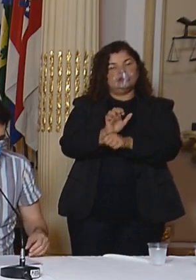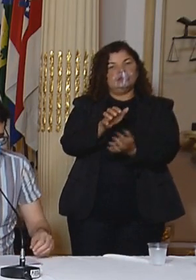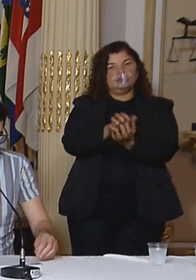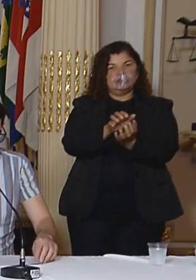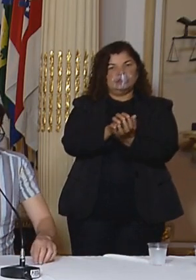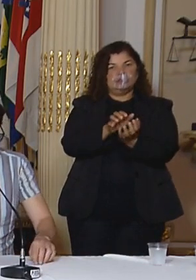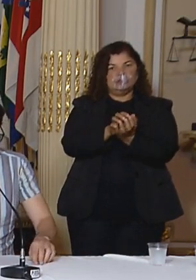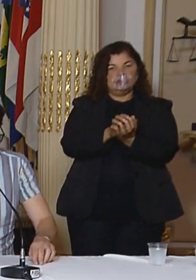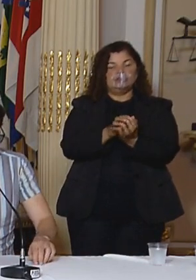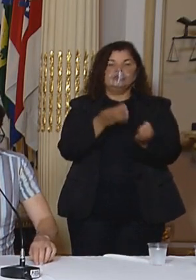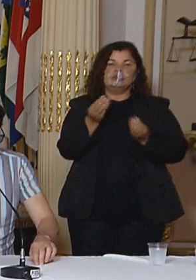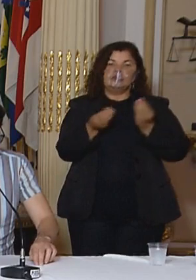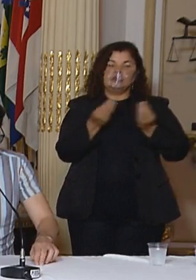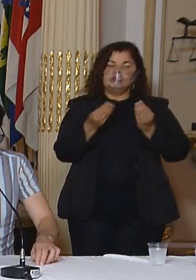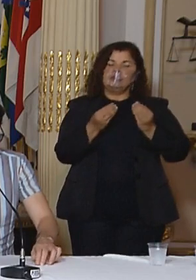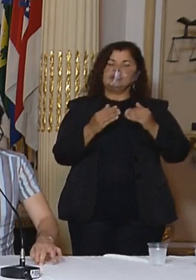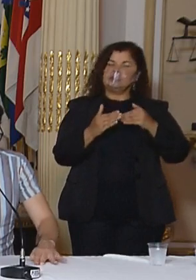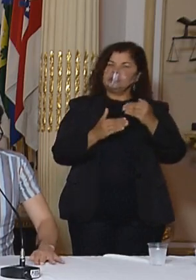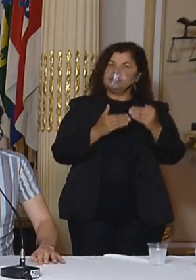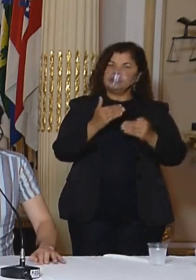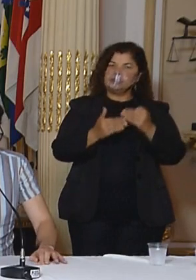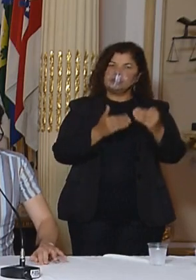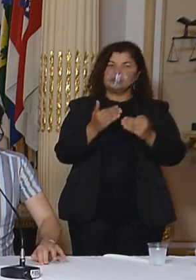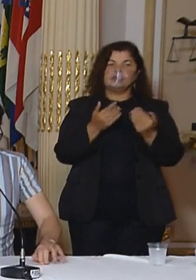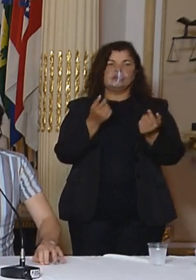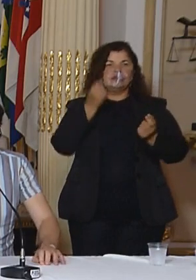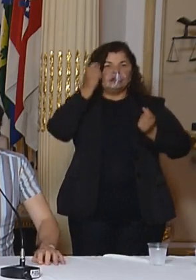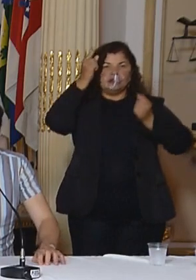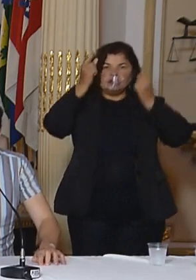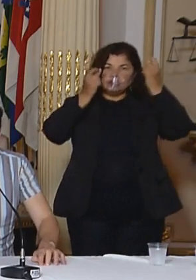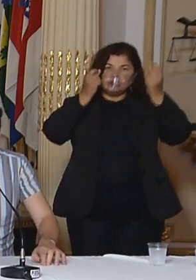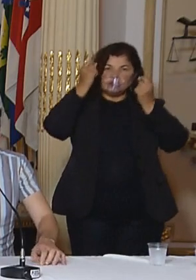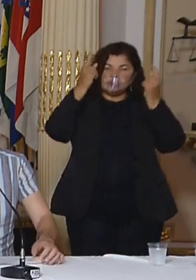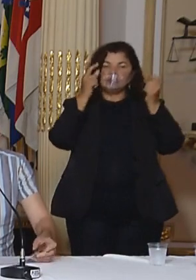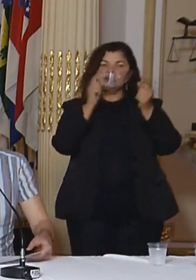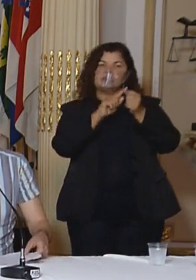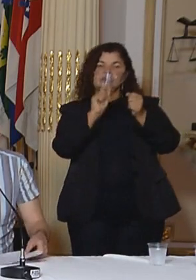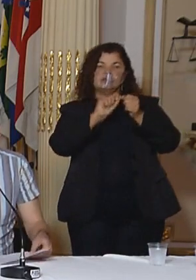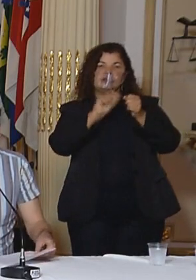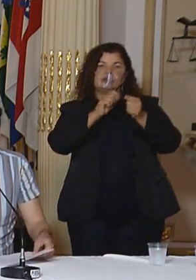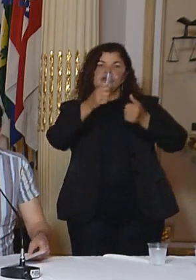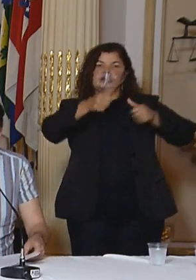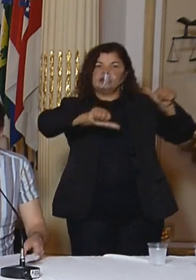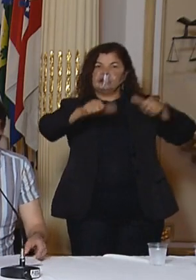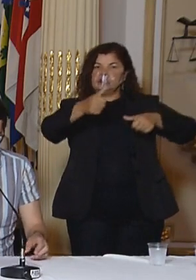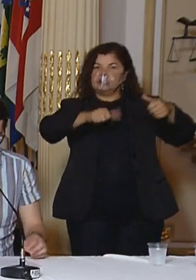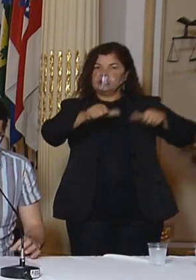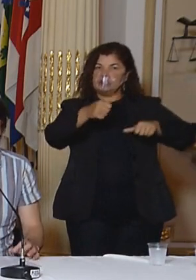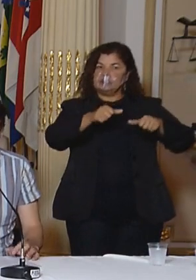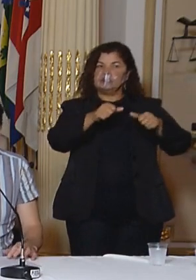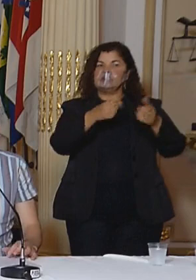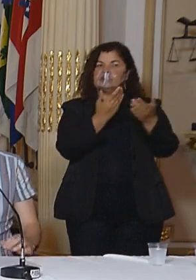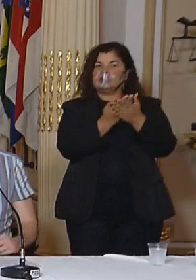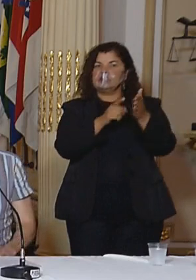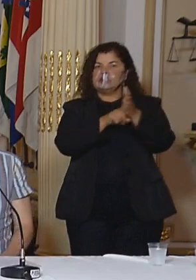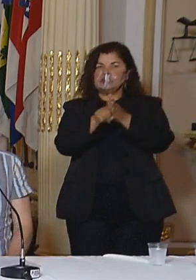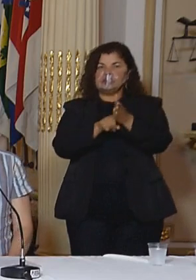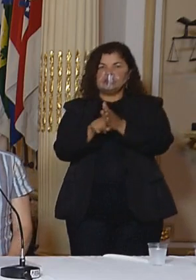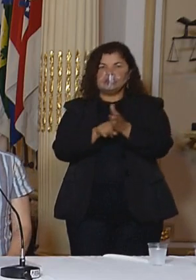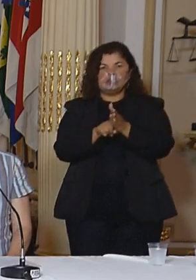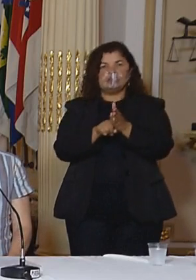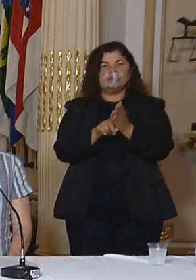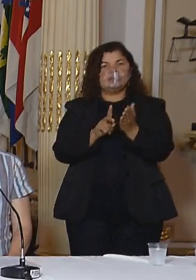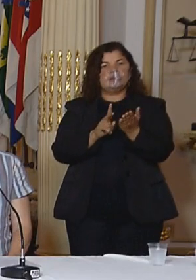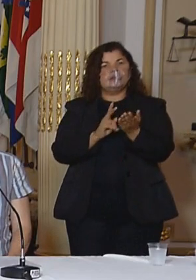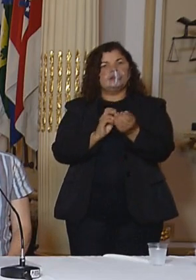nessa construção de alternativas, para que se possa avaliar o estudo de prevalência, em traduzindo, né, o